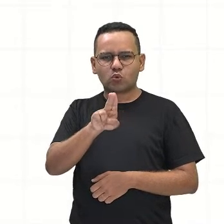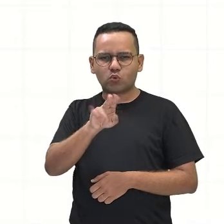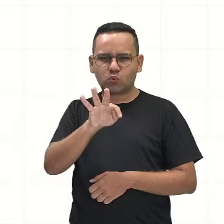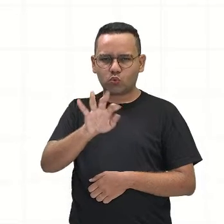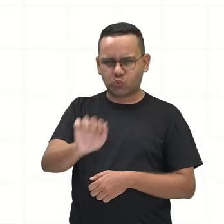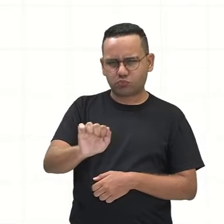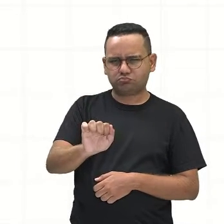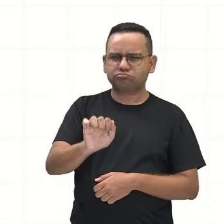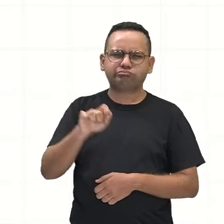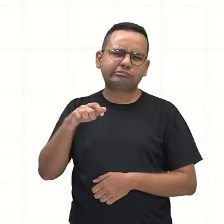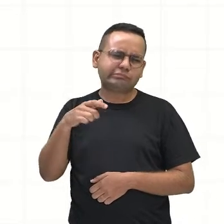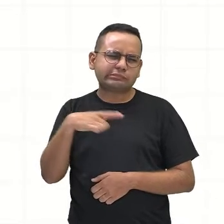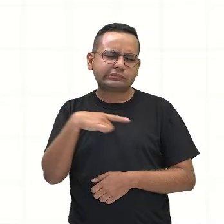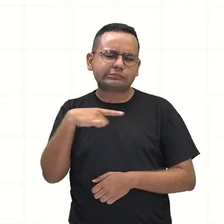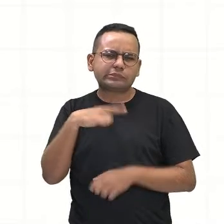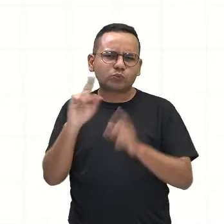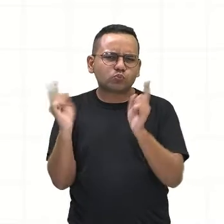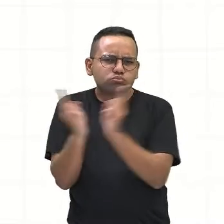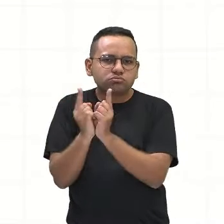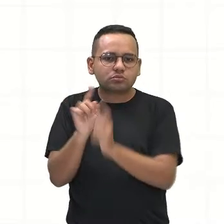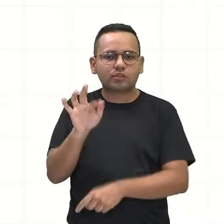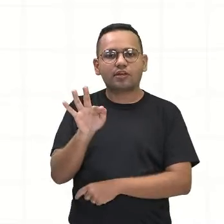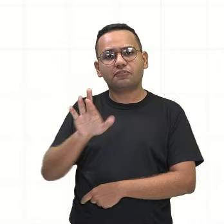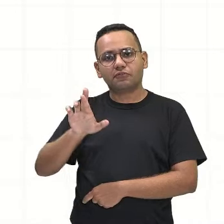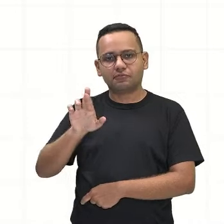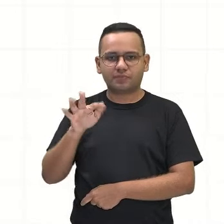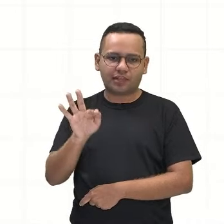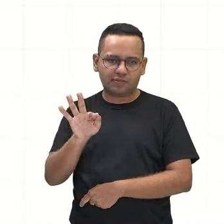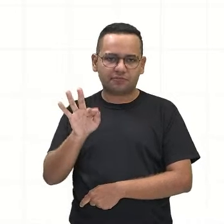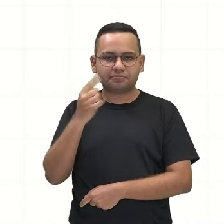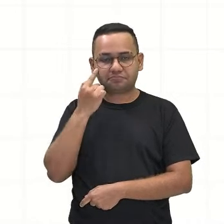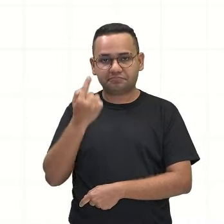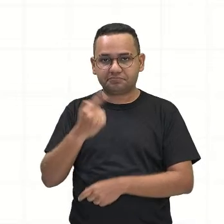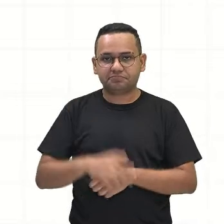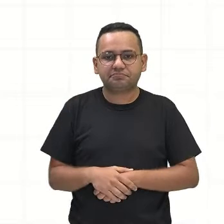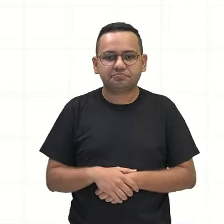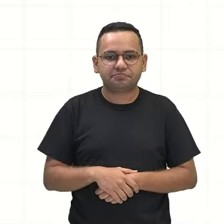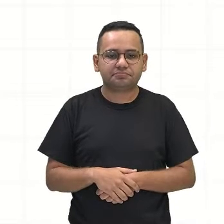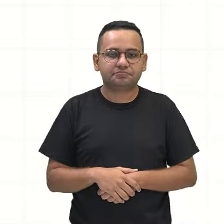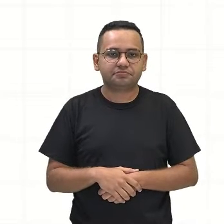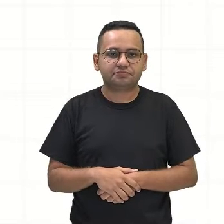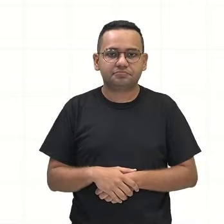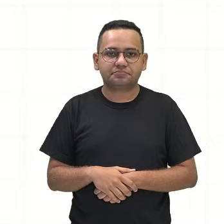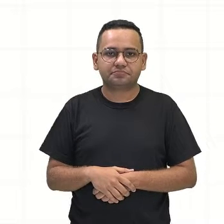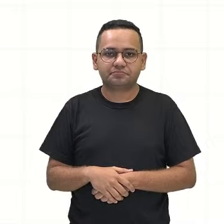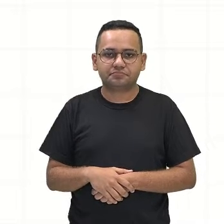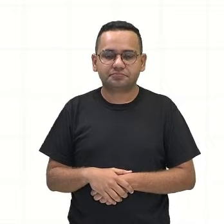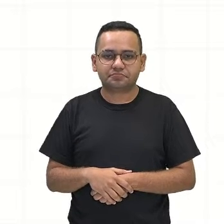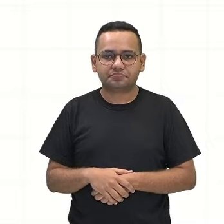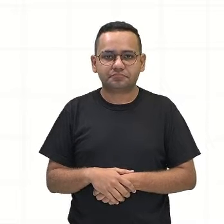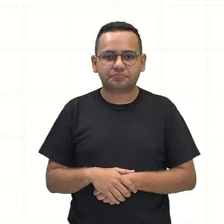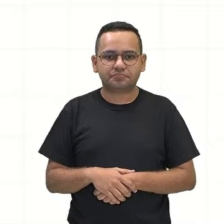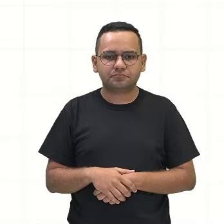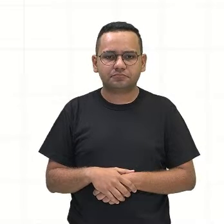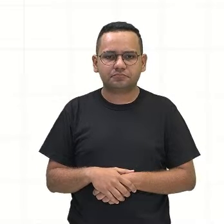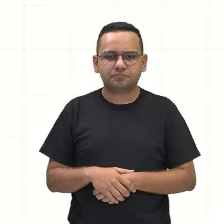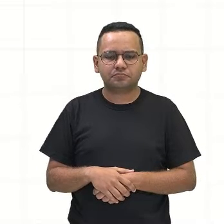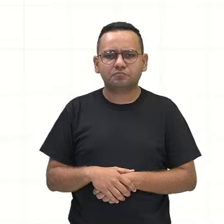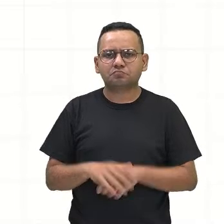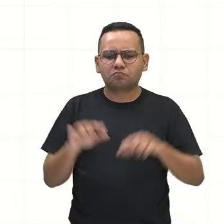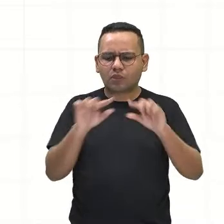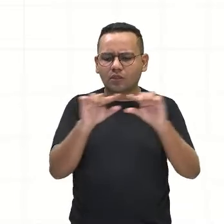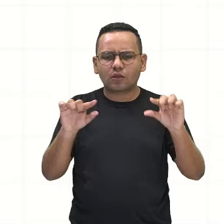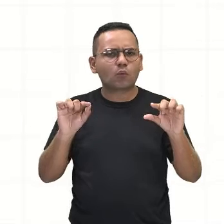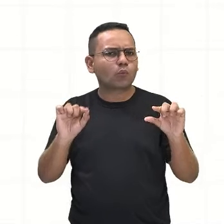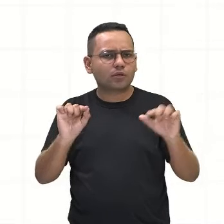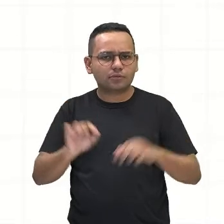que nós vamos aqui então colocar um Fzinho de frequência absoluta. O que isso significa? Quando eu coloco